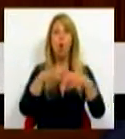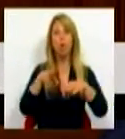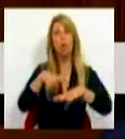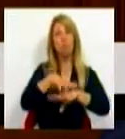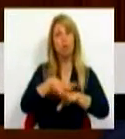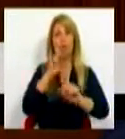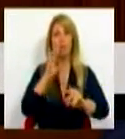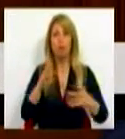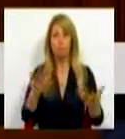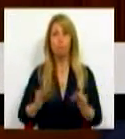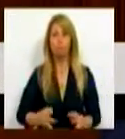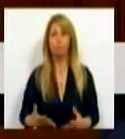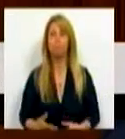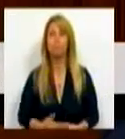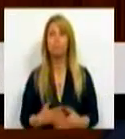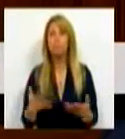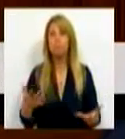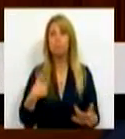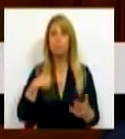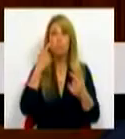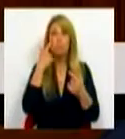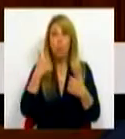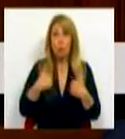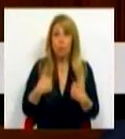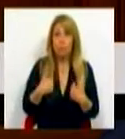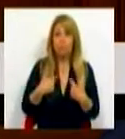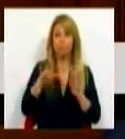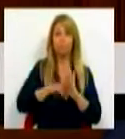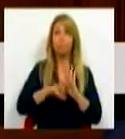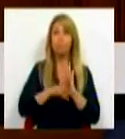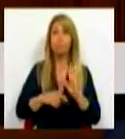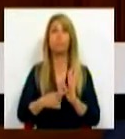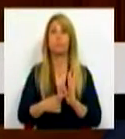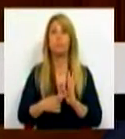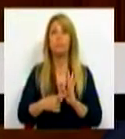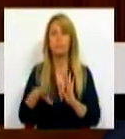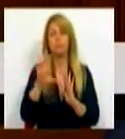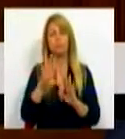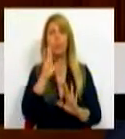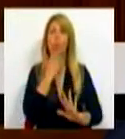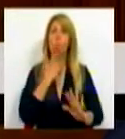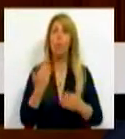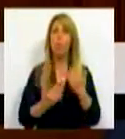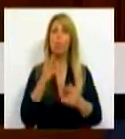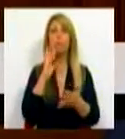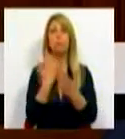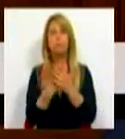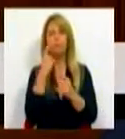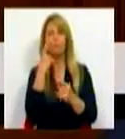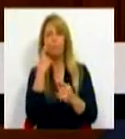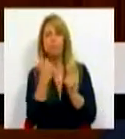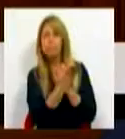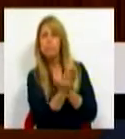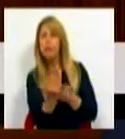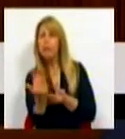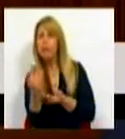administração. Do meu conhecimento, esses relatórios, que no fundo foram um instrumento muito útil para identificar e fazer um